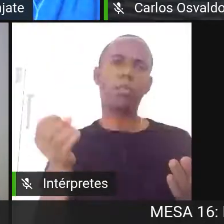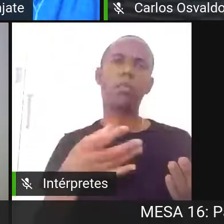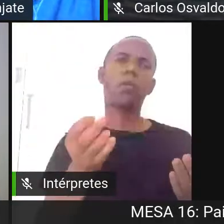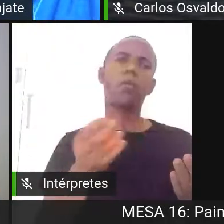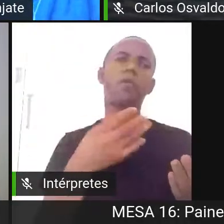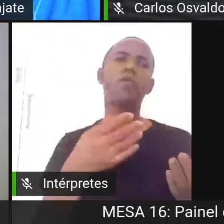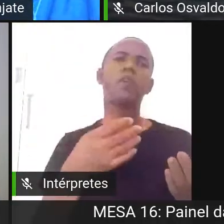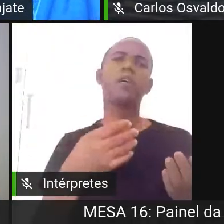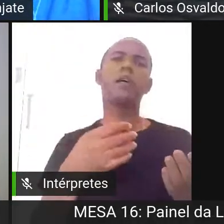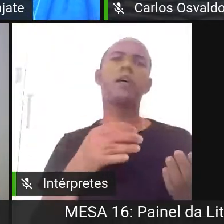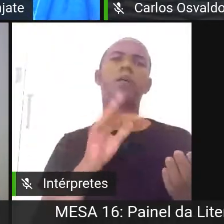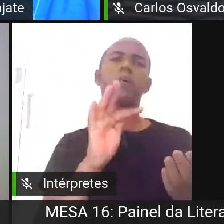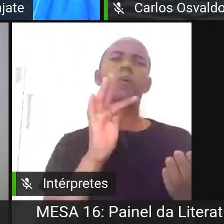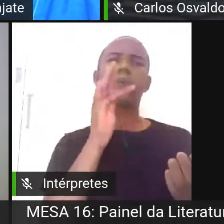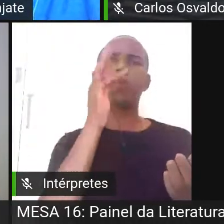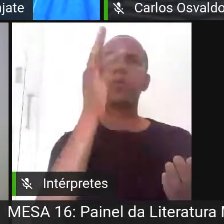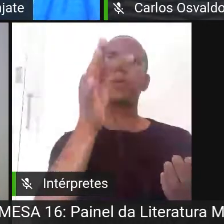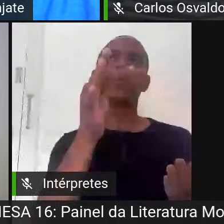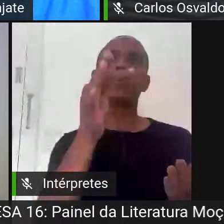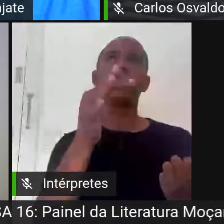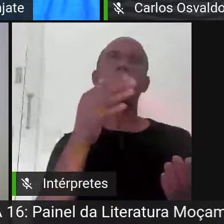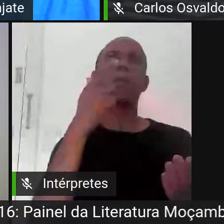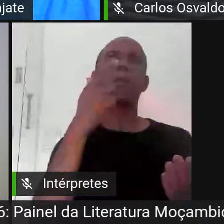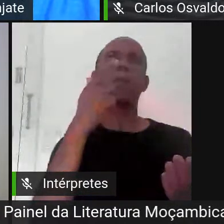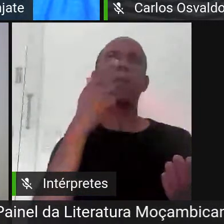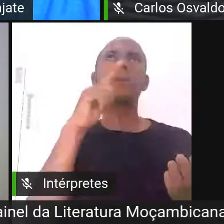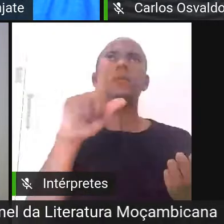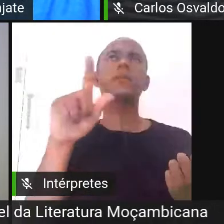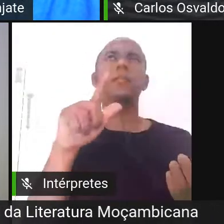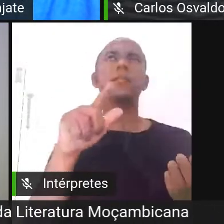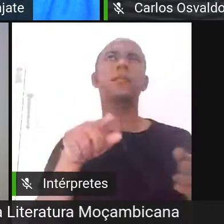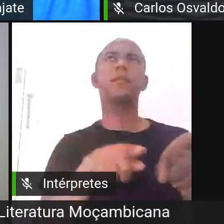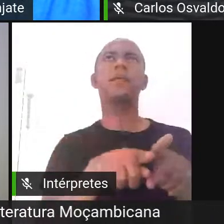aqui neste painel, de alguma forma fazemos parte,